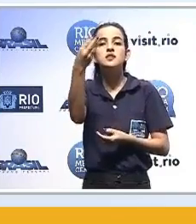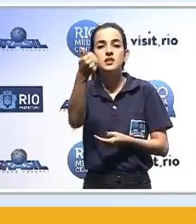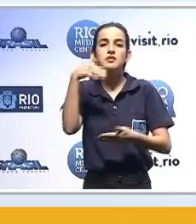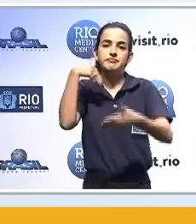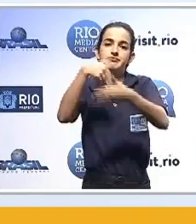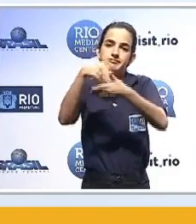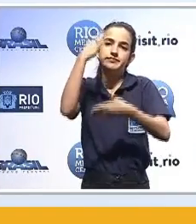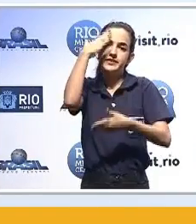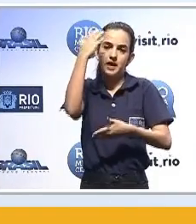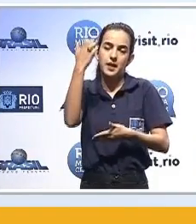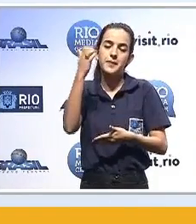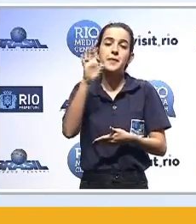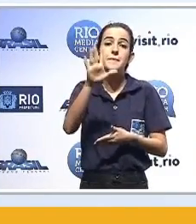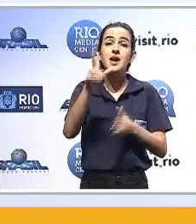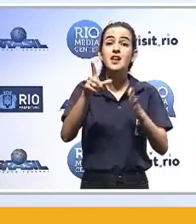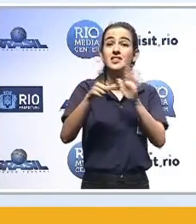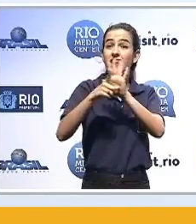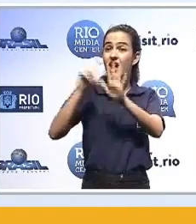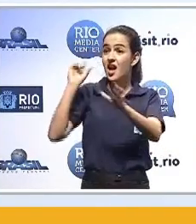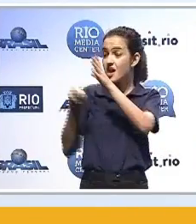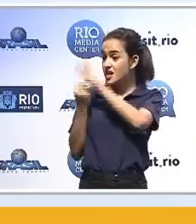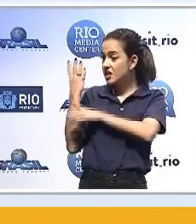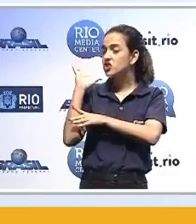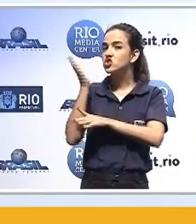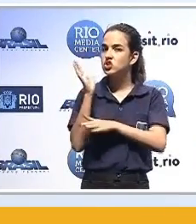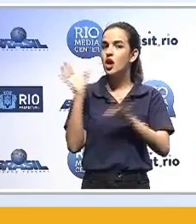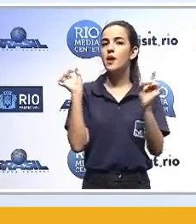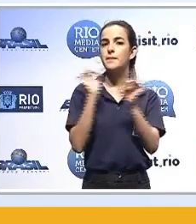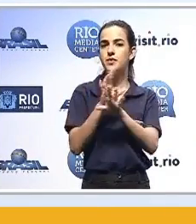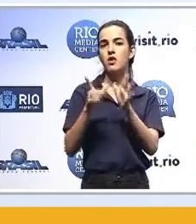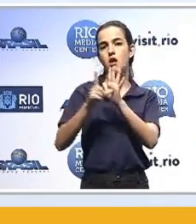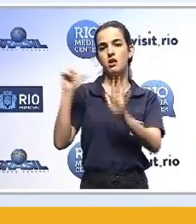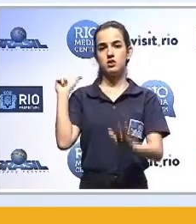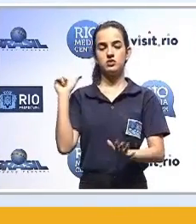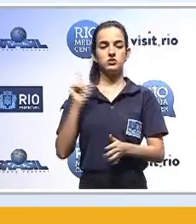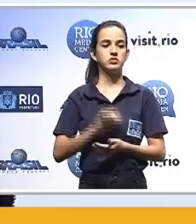cima, a gente sabe disso, mas o guia já vinha sendo trabalhado junto aos prestadores.